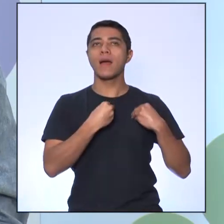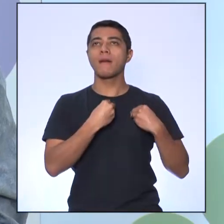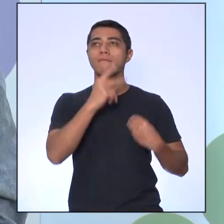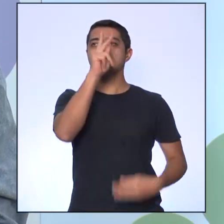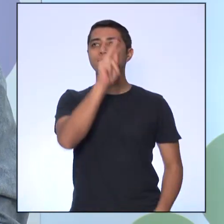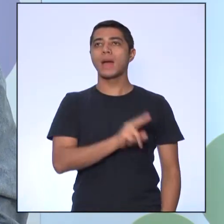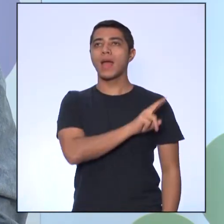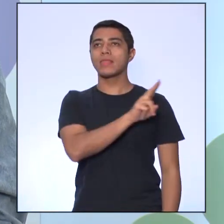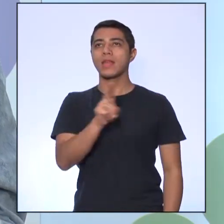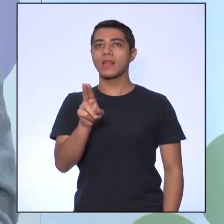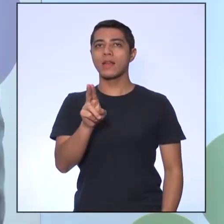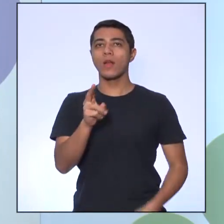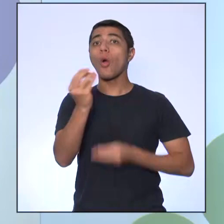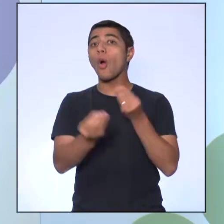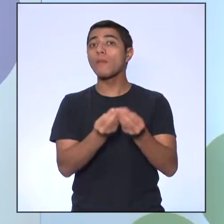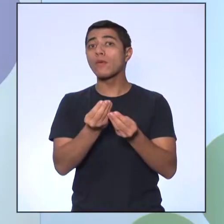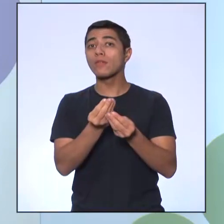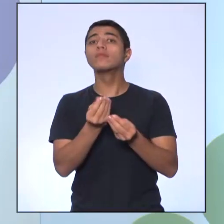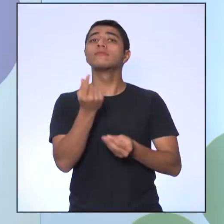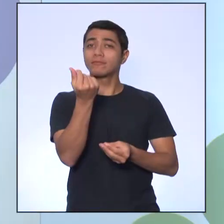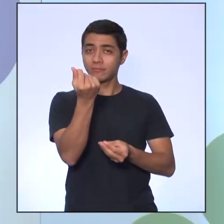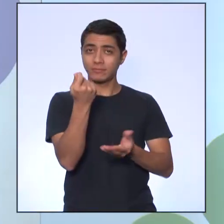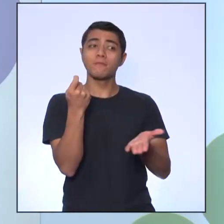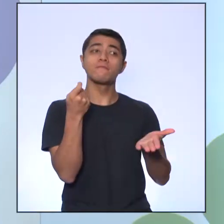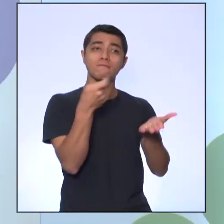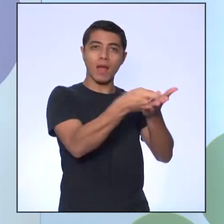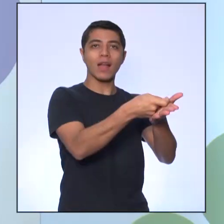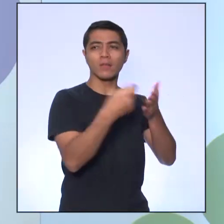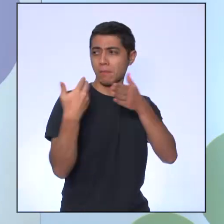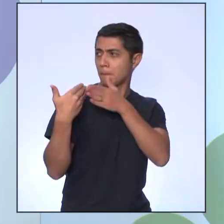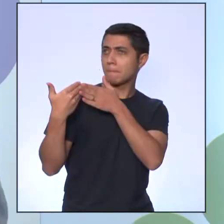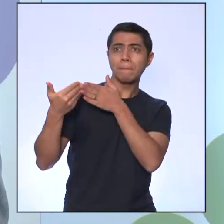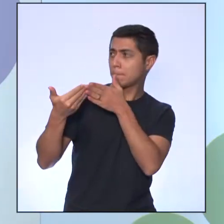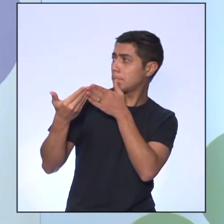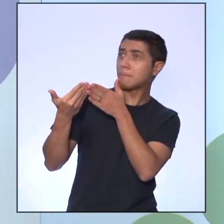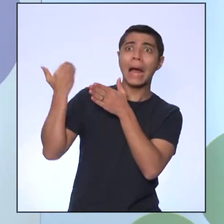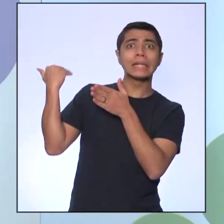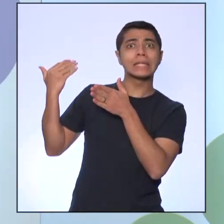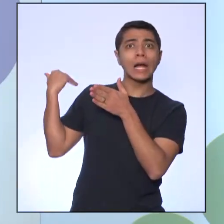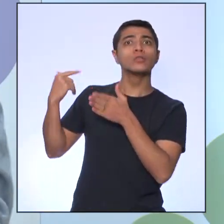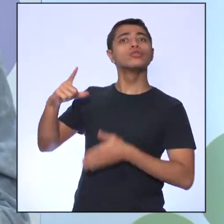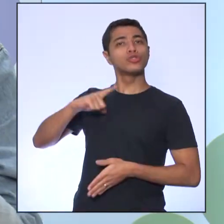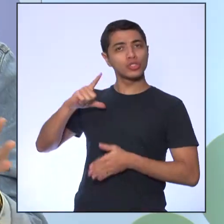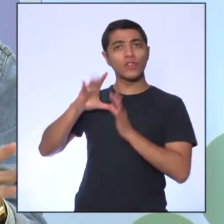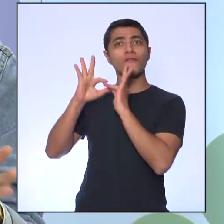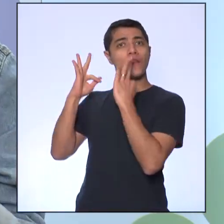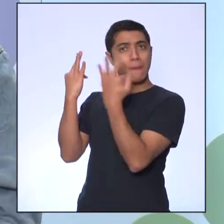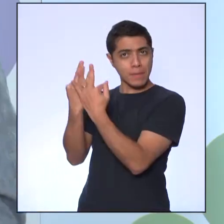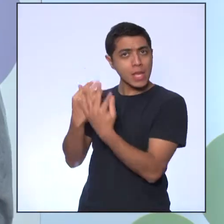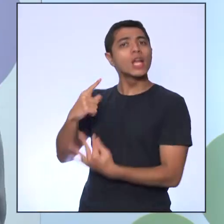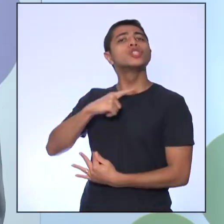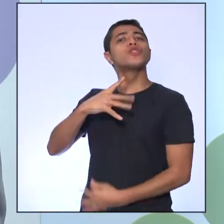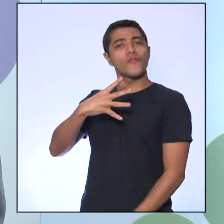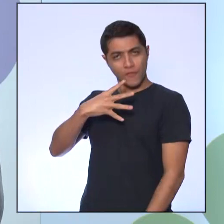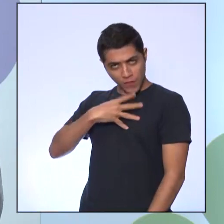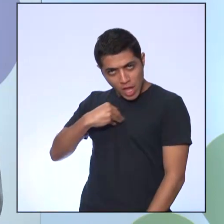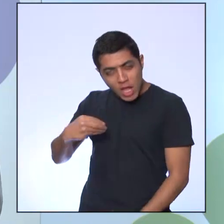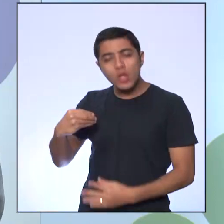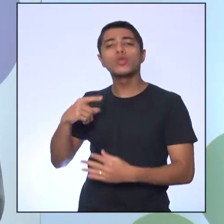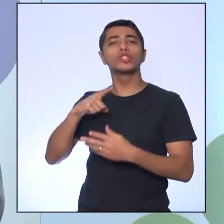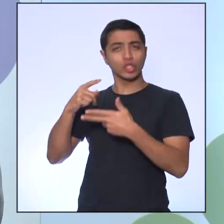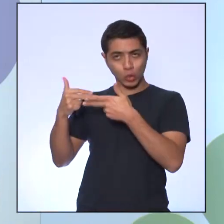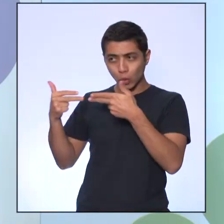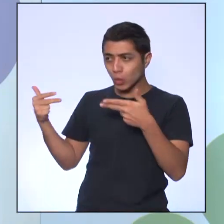parte da igreja, né? E ele já tinha todo um passado ali de família, filhos que ele estava trazendo agora para a vida eclesiástica. Então isso